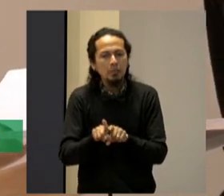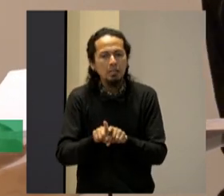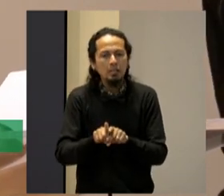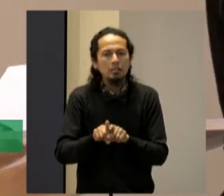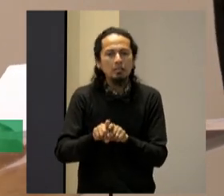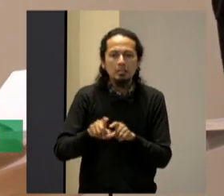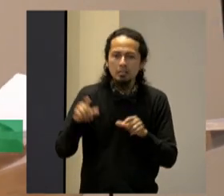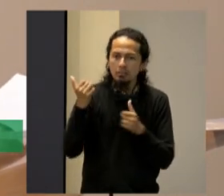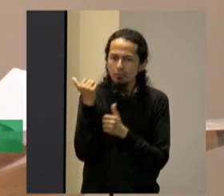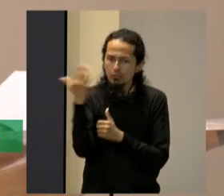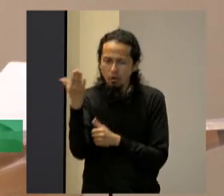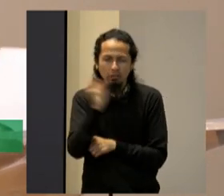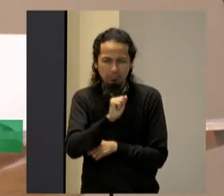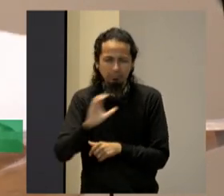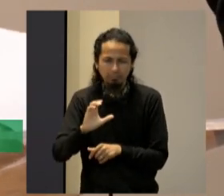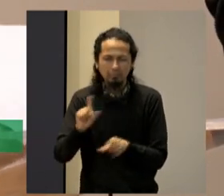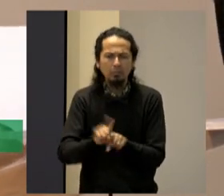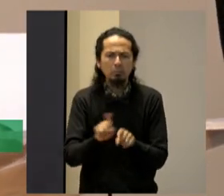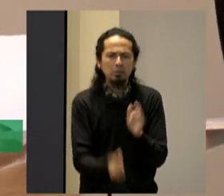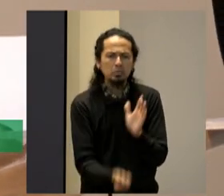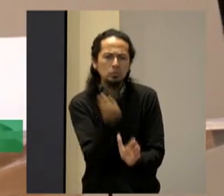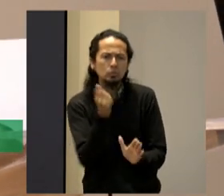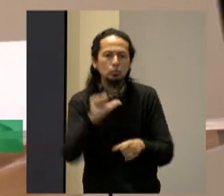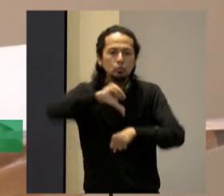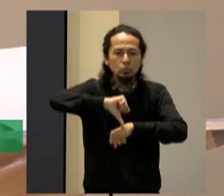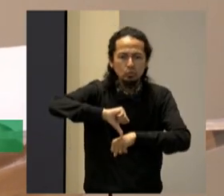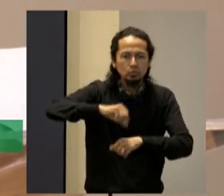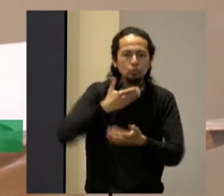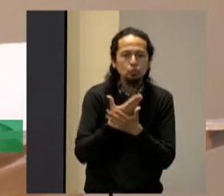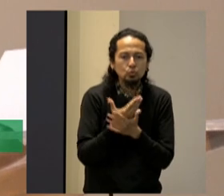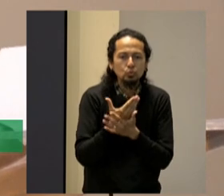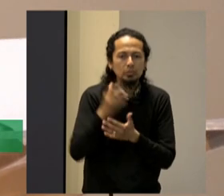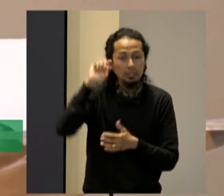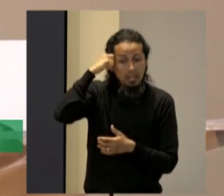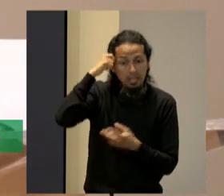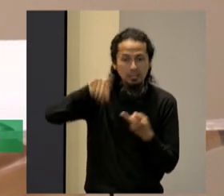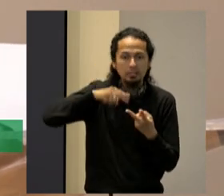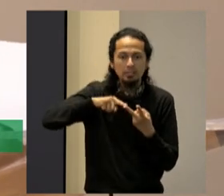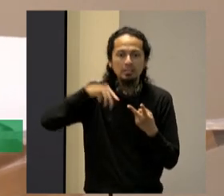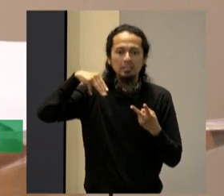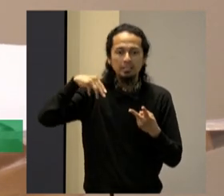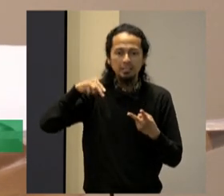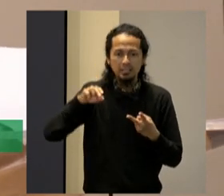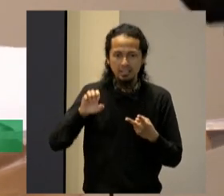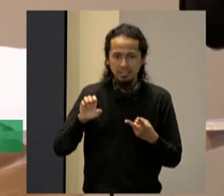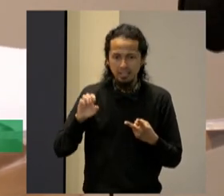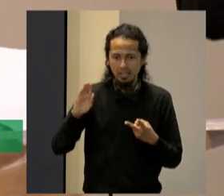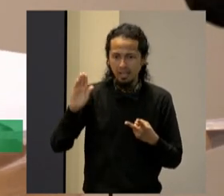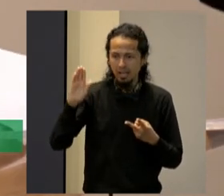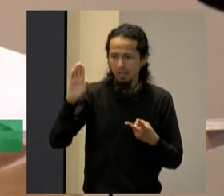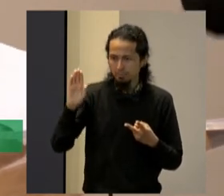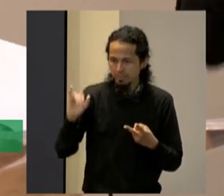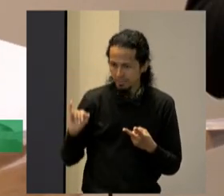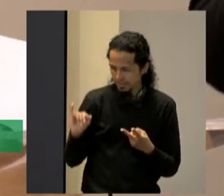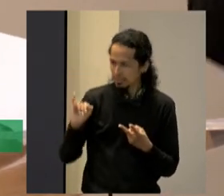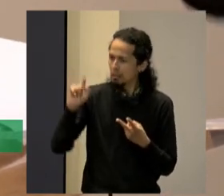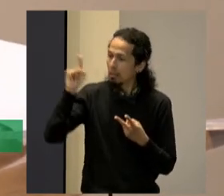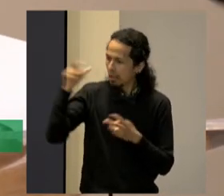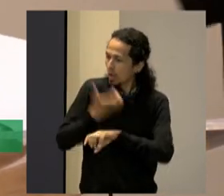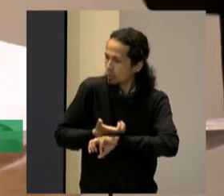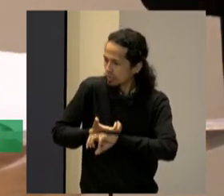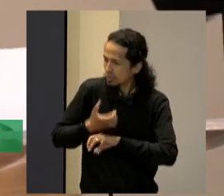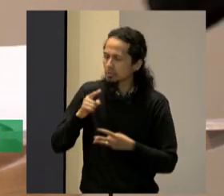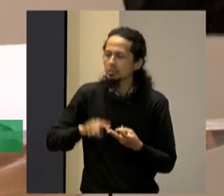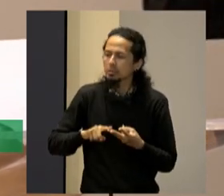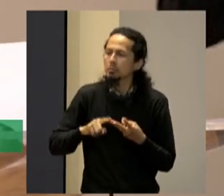É cofundadora do NEM, Núcleo de Estudos Negros, e do NEAB, da UDESC. Formulou e foi a primeira